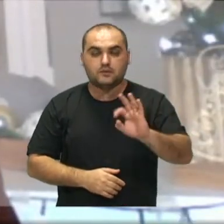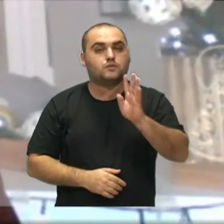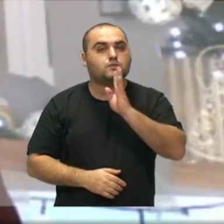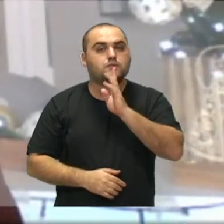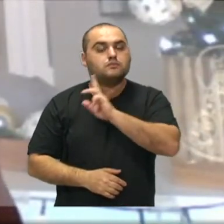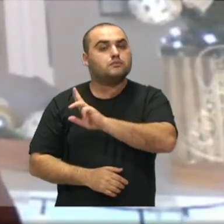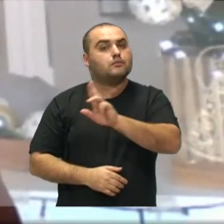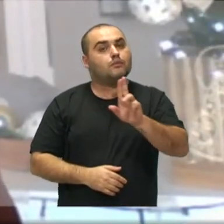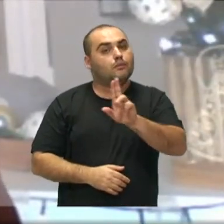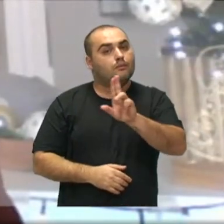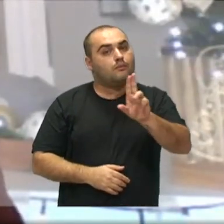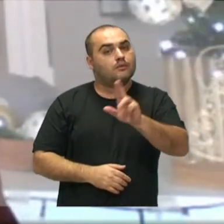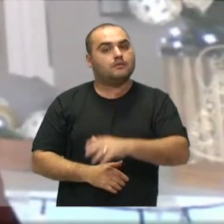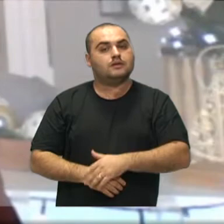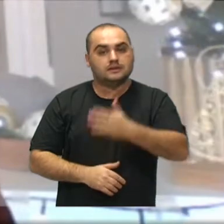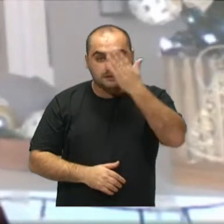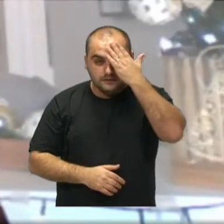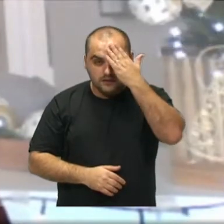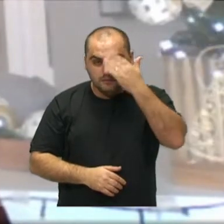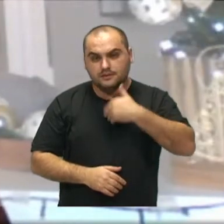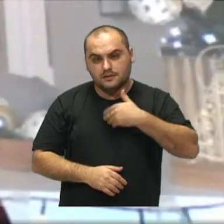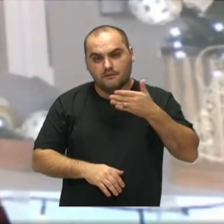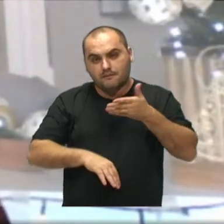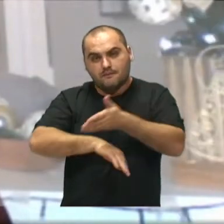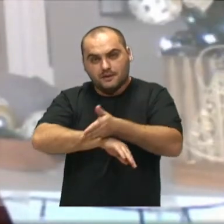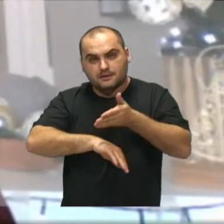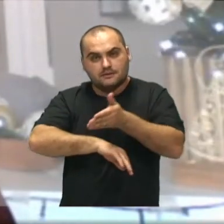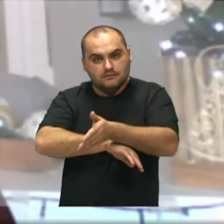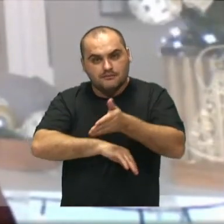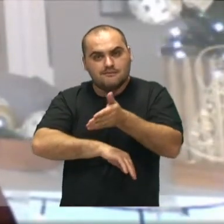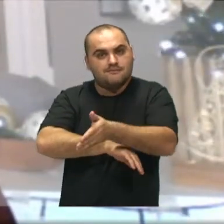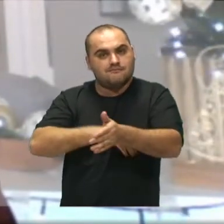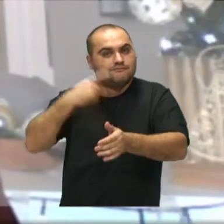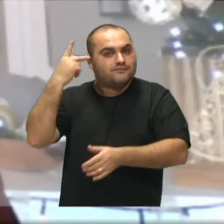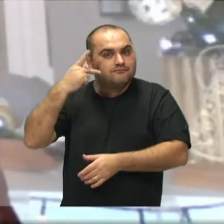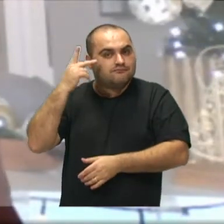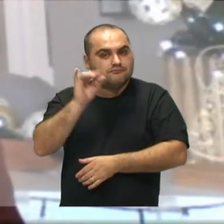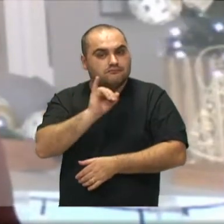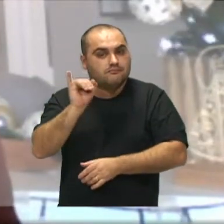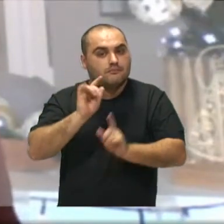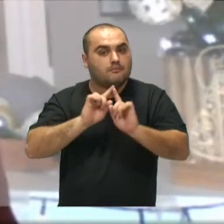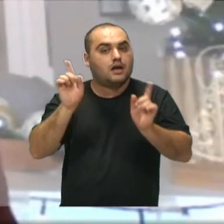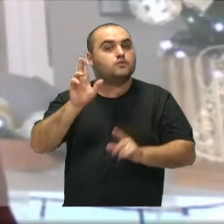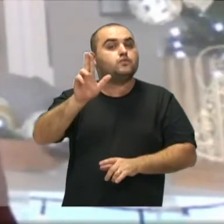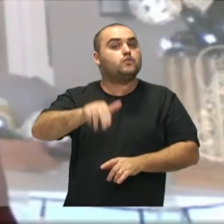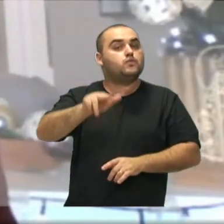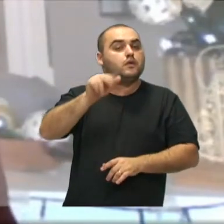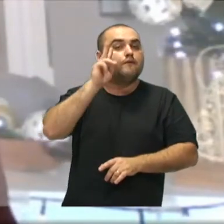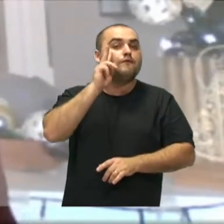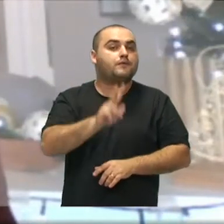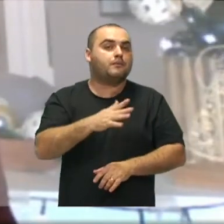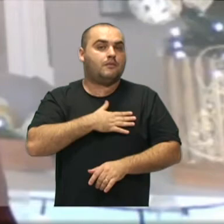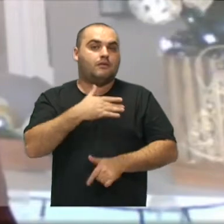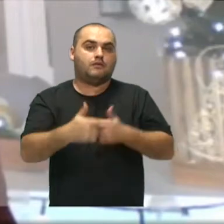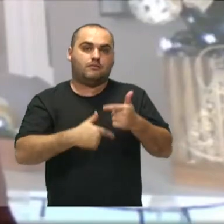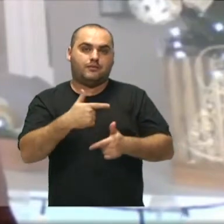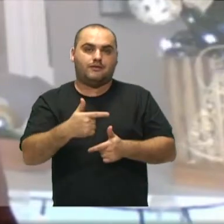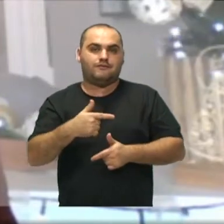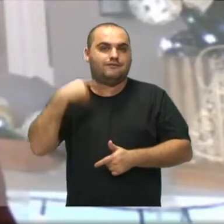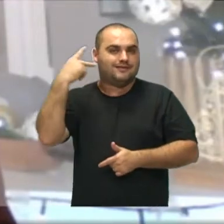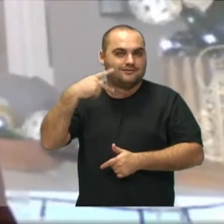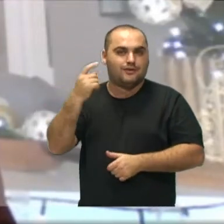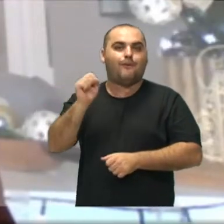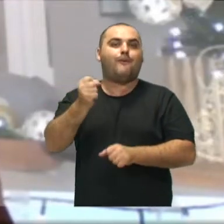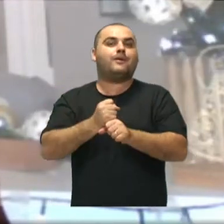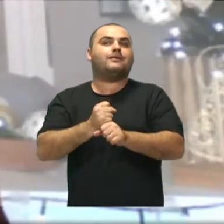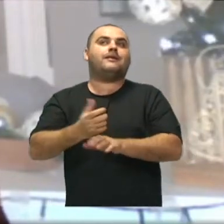já já participei aqui da política itajaiense, mas não viu o meu trabalho como vereadora há 8 anos atrás. É